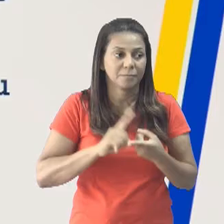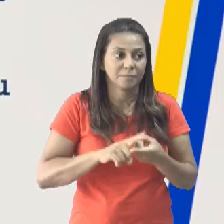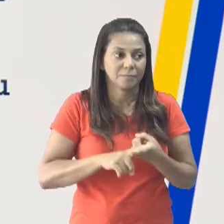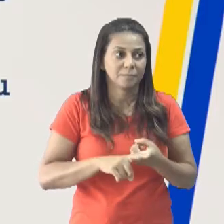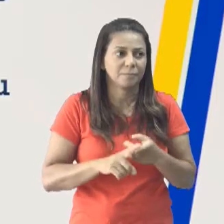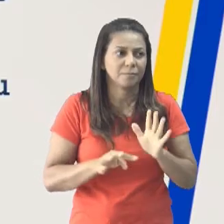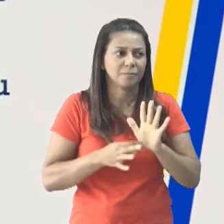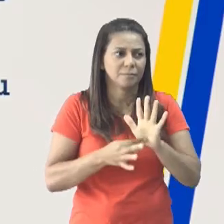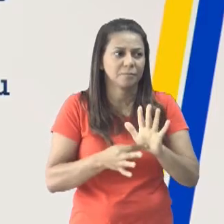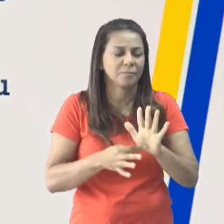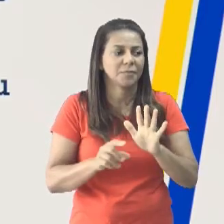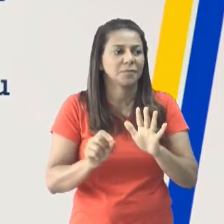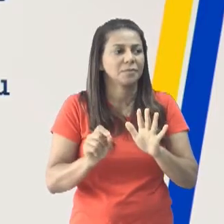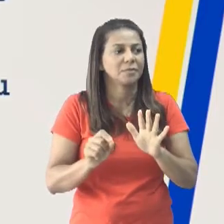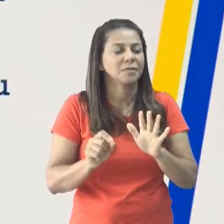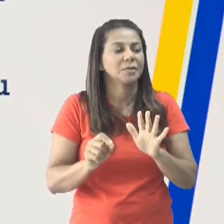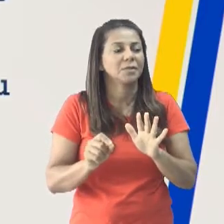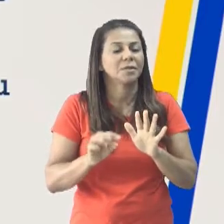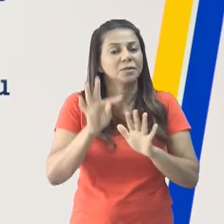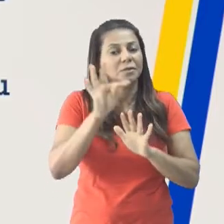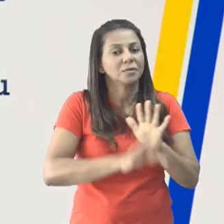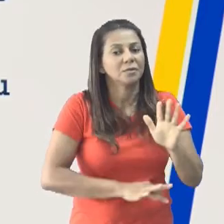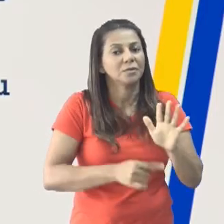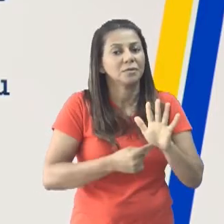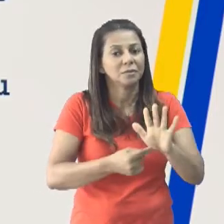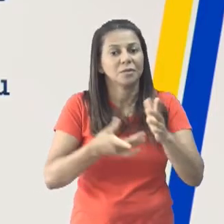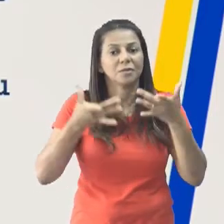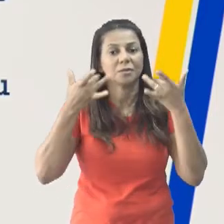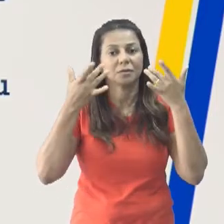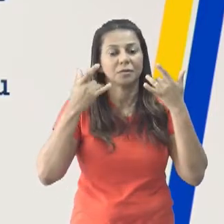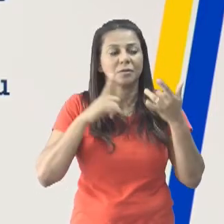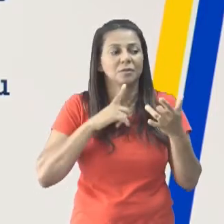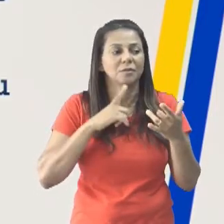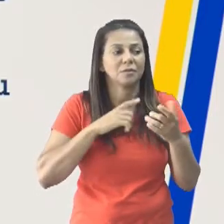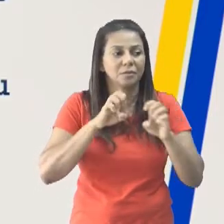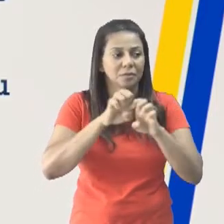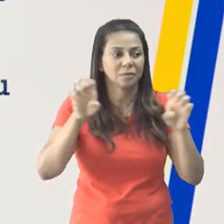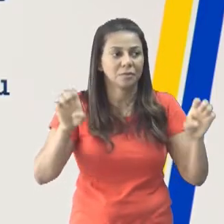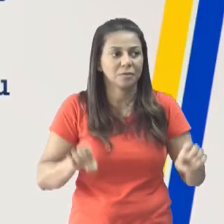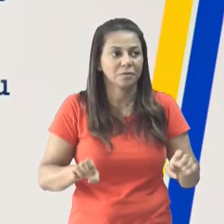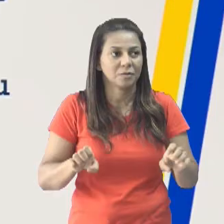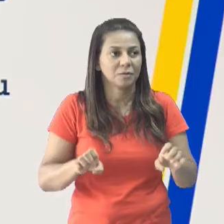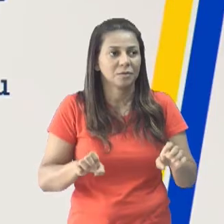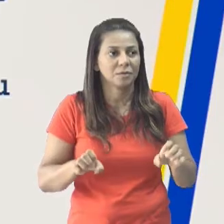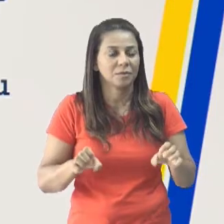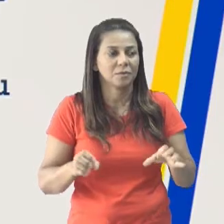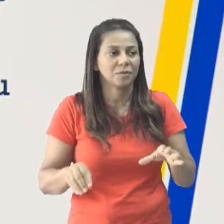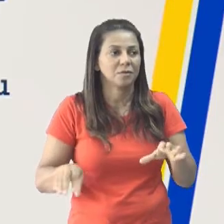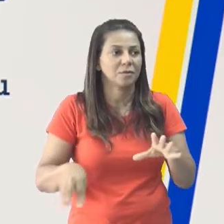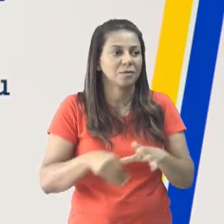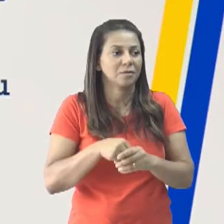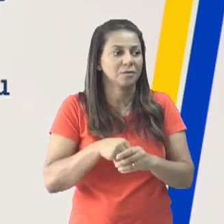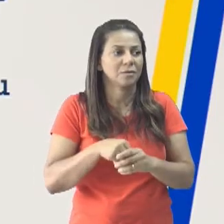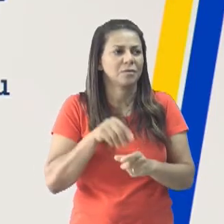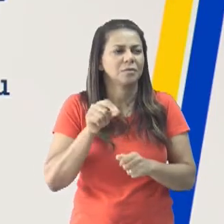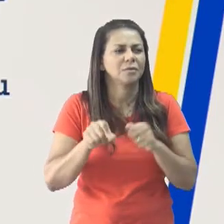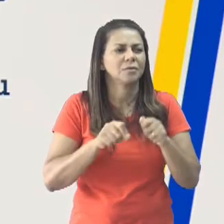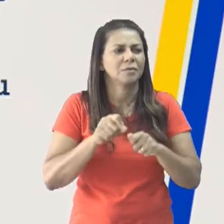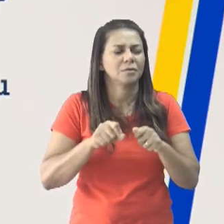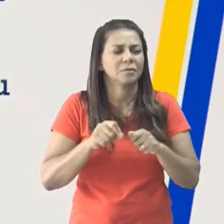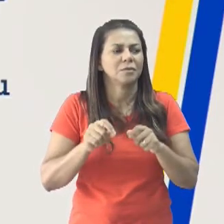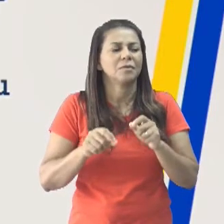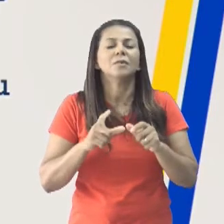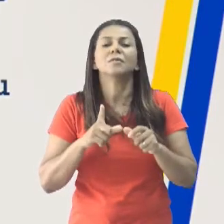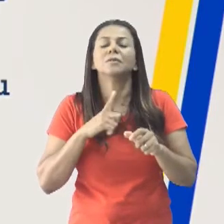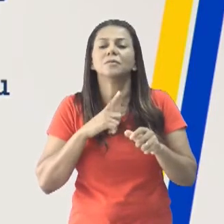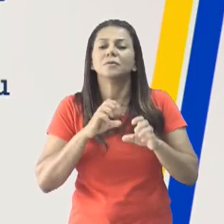Geralmente, os textos destinados ao teatro possuem uma estrutura interna. Ela segue aquela